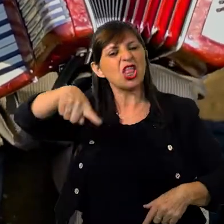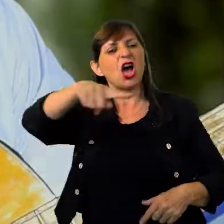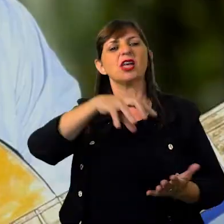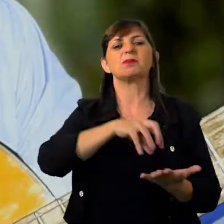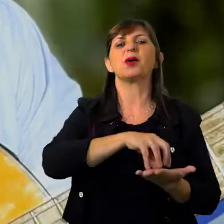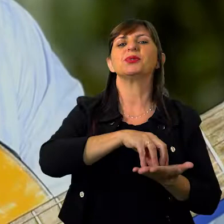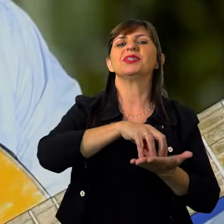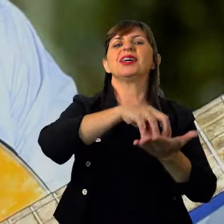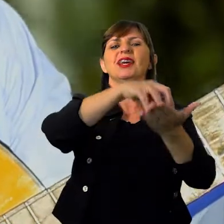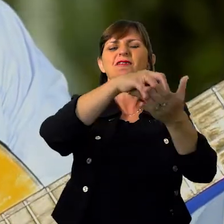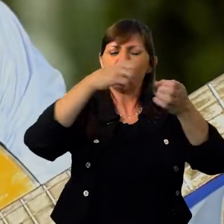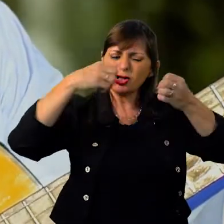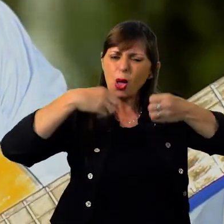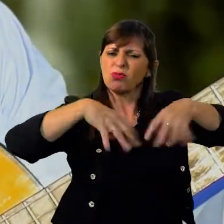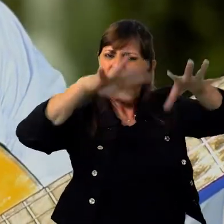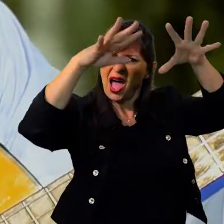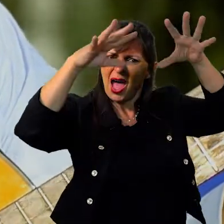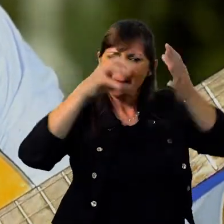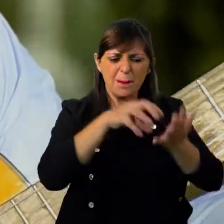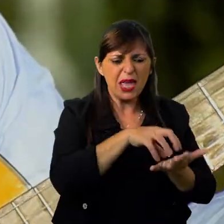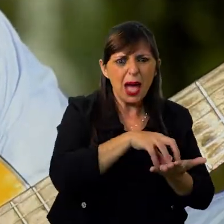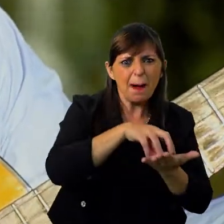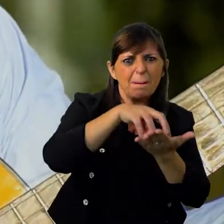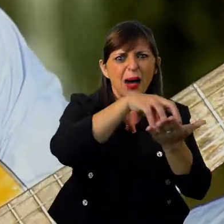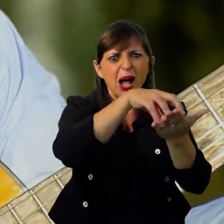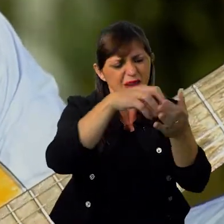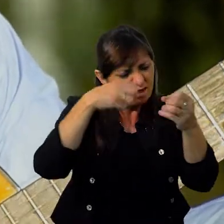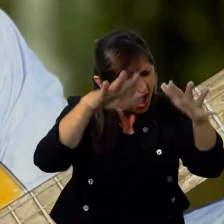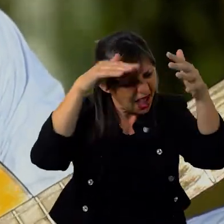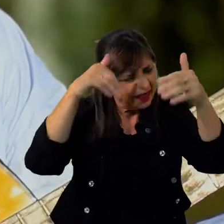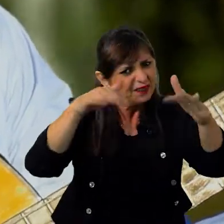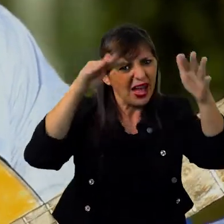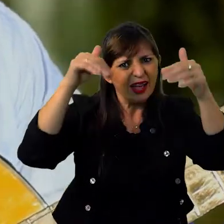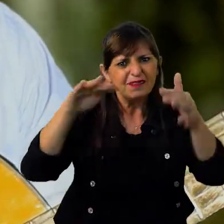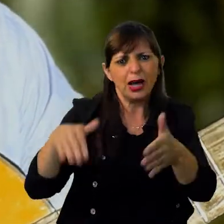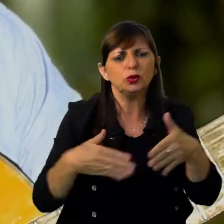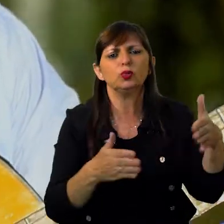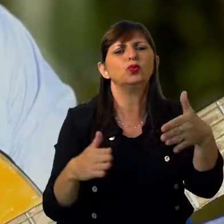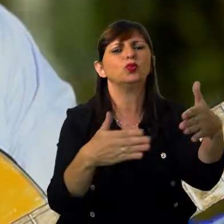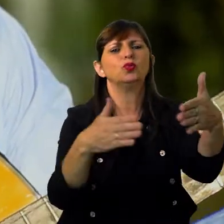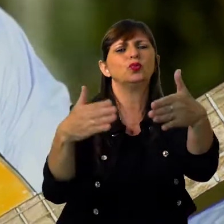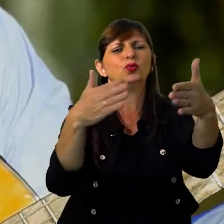aí incêndio e transbordou o